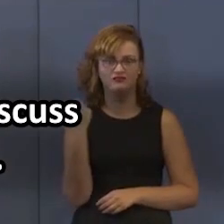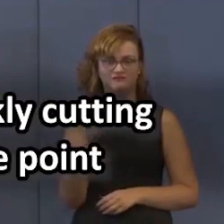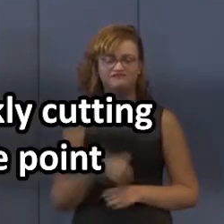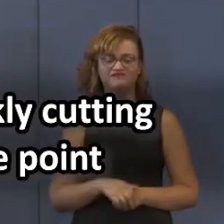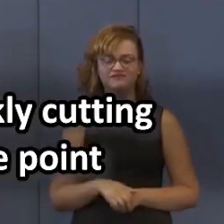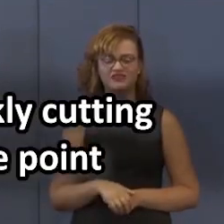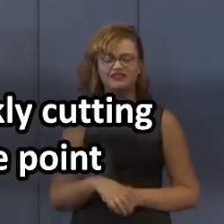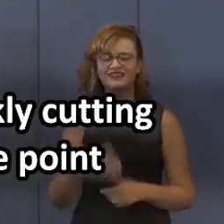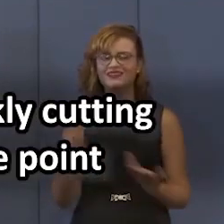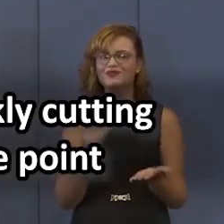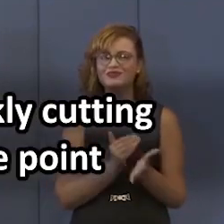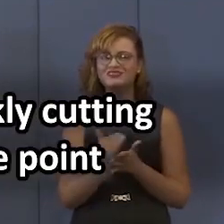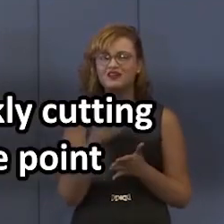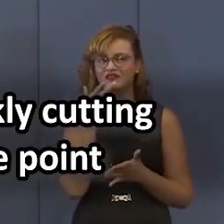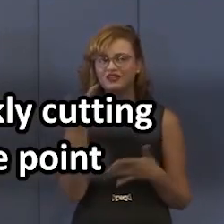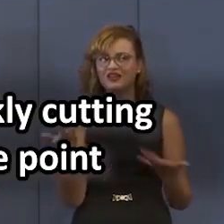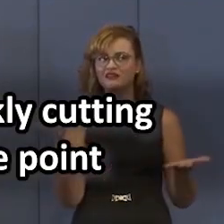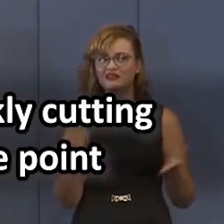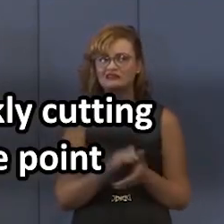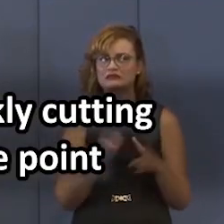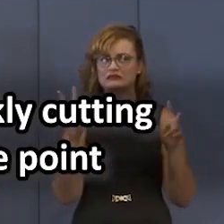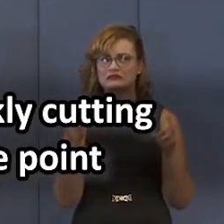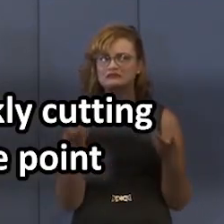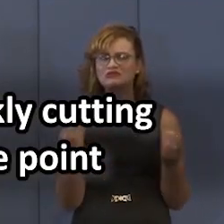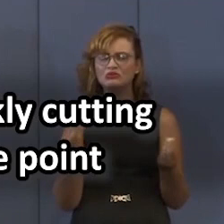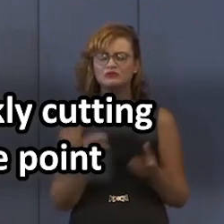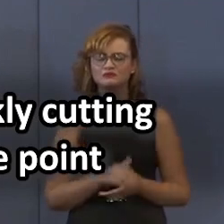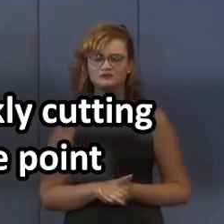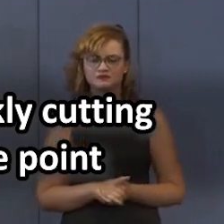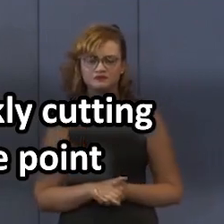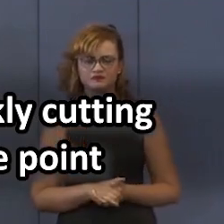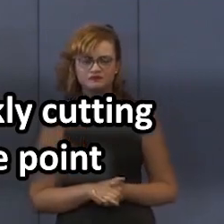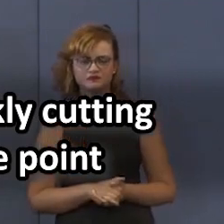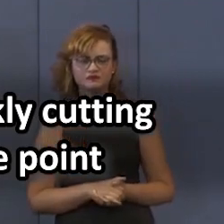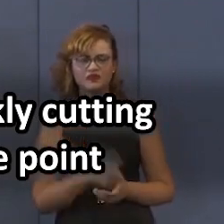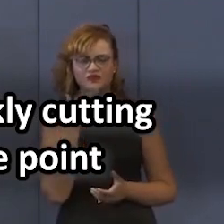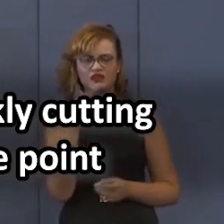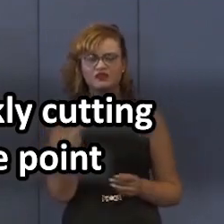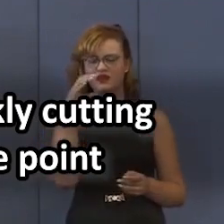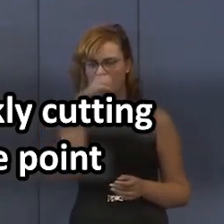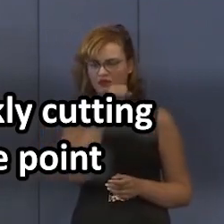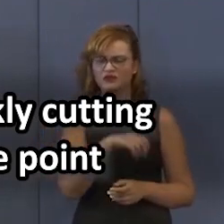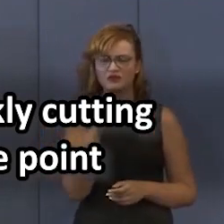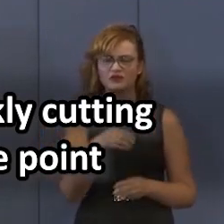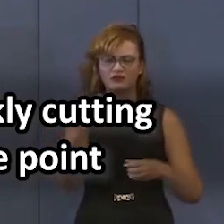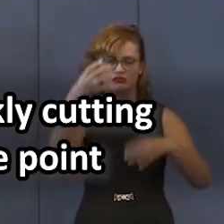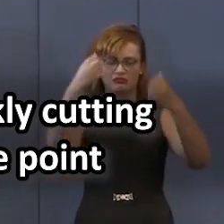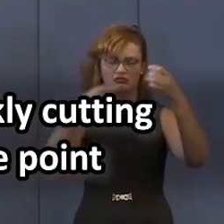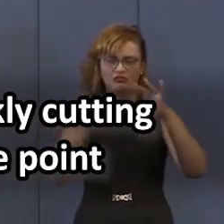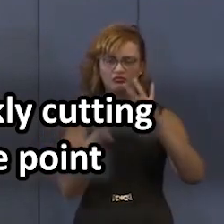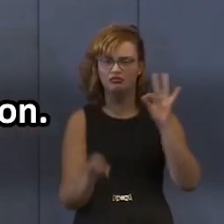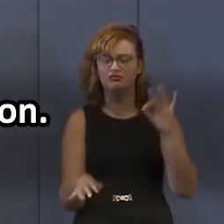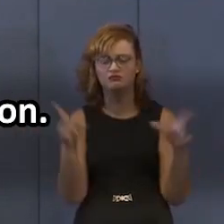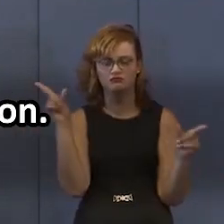Como é que a gente pode começar a falar sobre esse assunto já, enfim, cortando rapidamente essas preliminares e indo